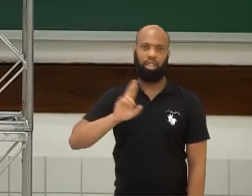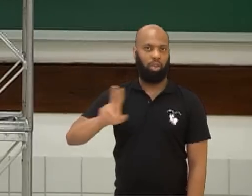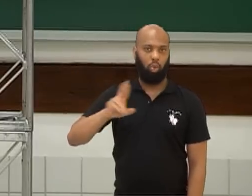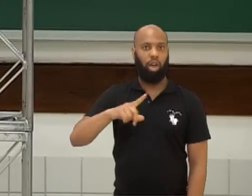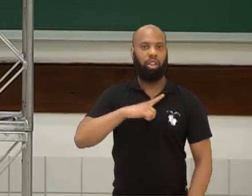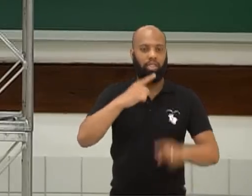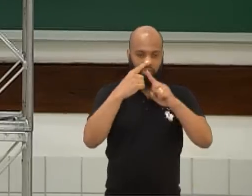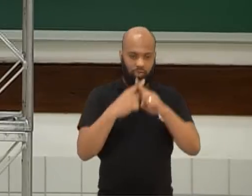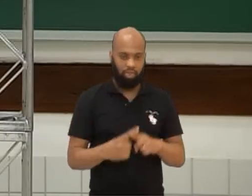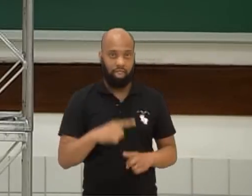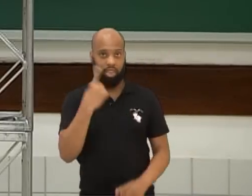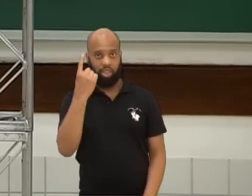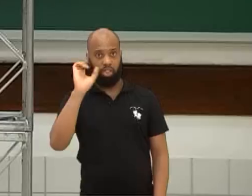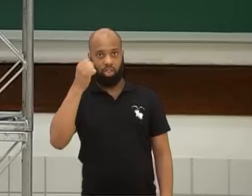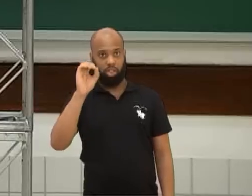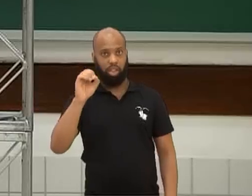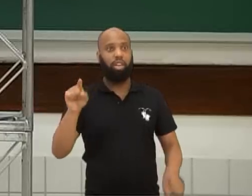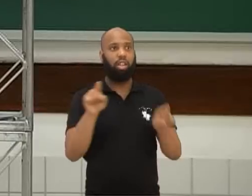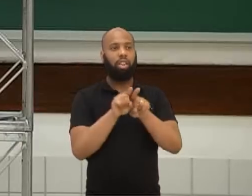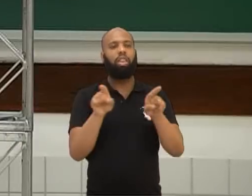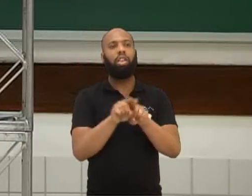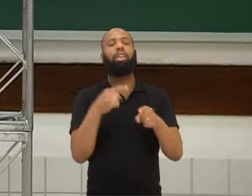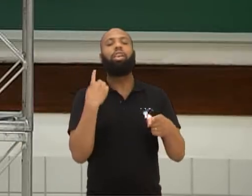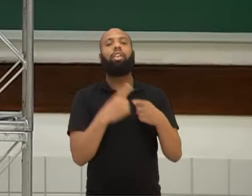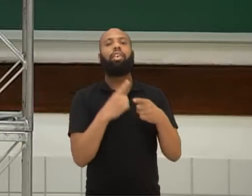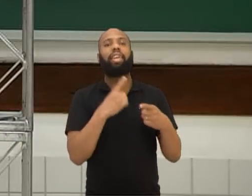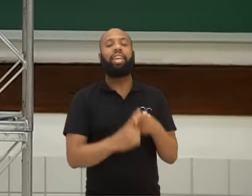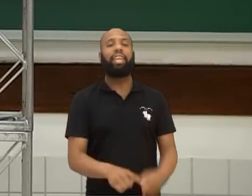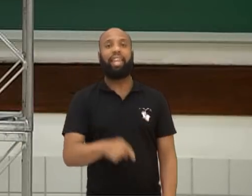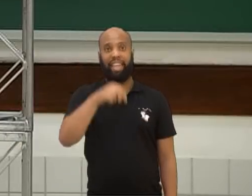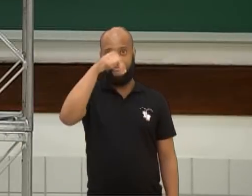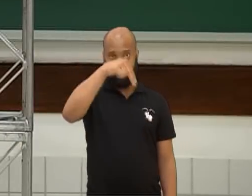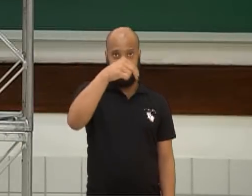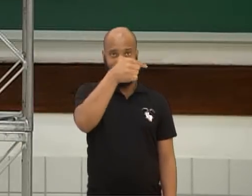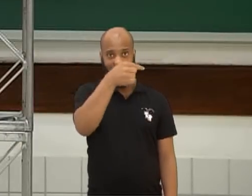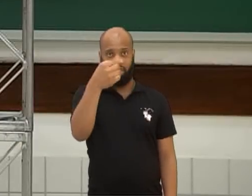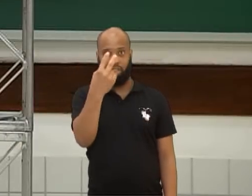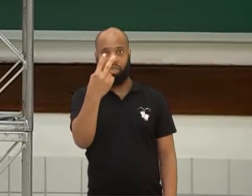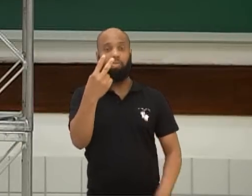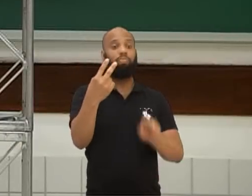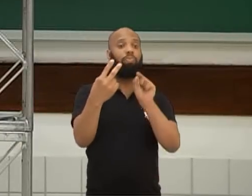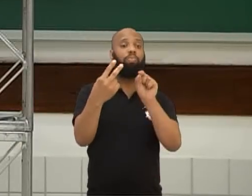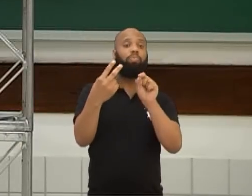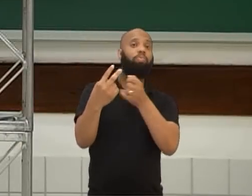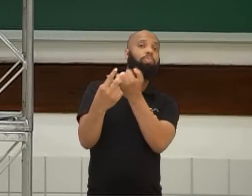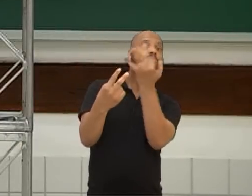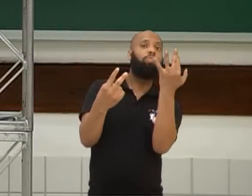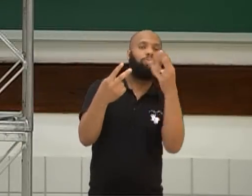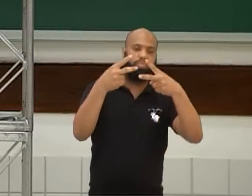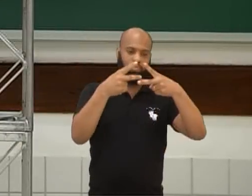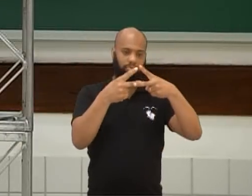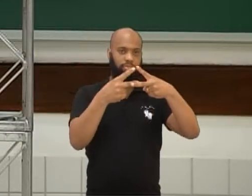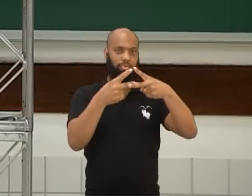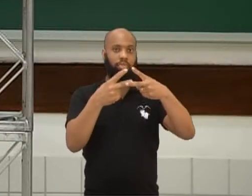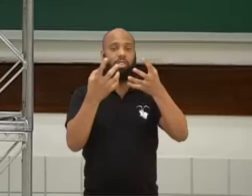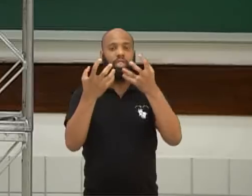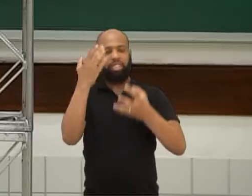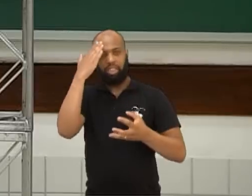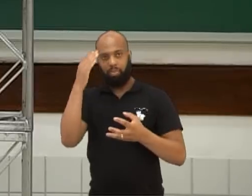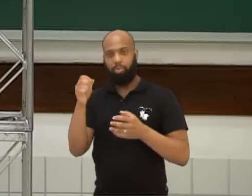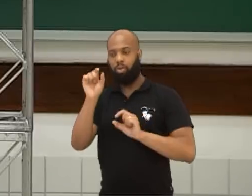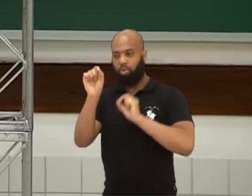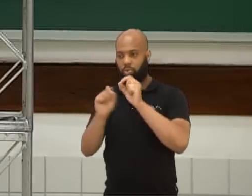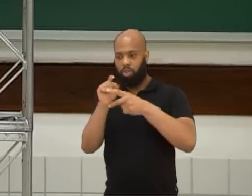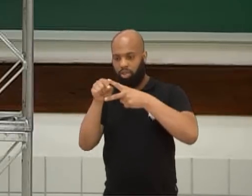Não, tem que multiplicar por 180. Porque esse n menos 2 é o número de triângulos. E eu tenho que saber quanto que mede